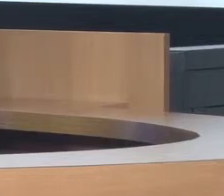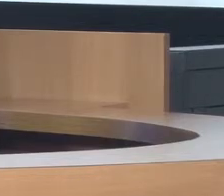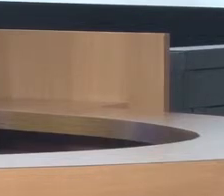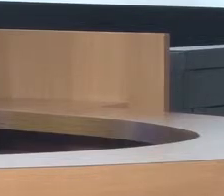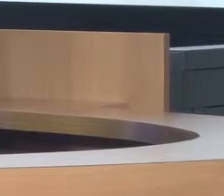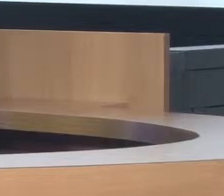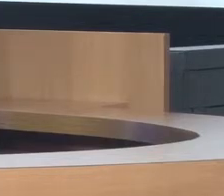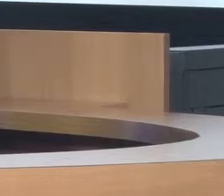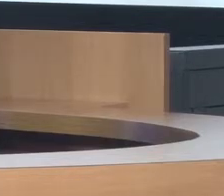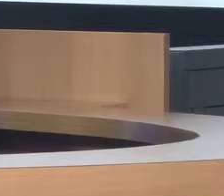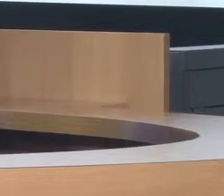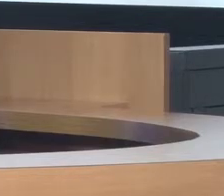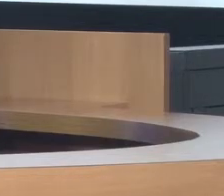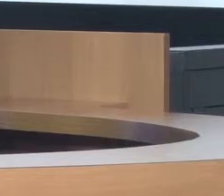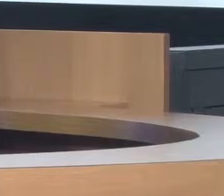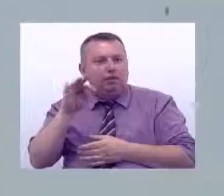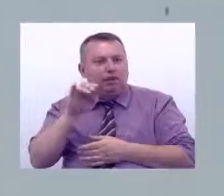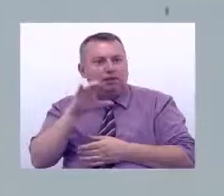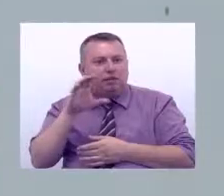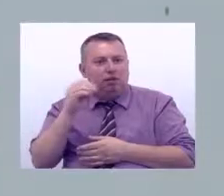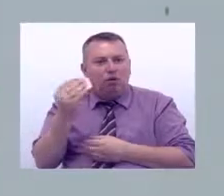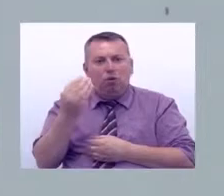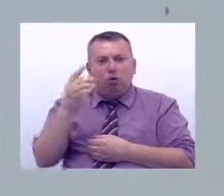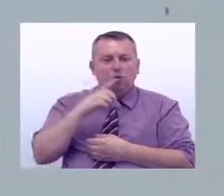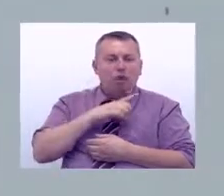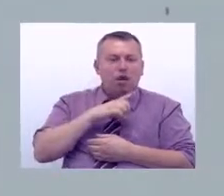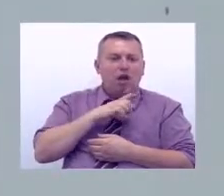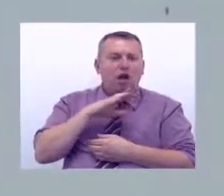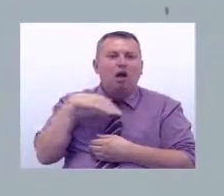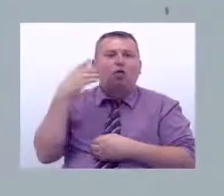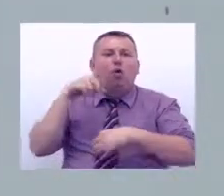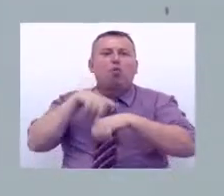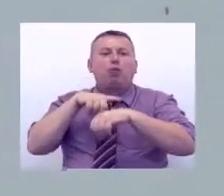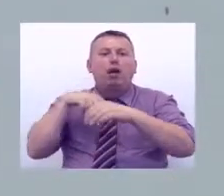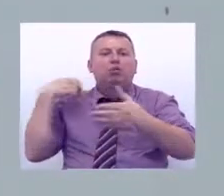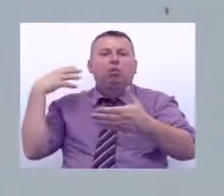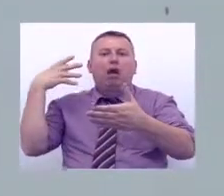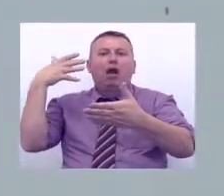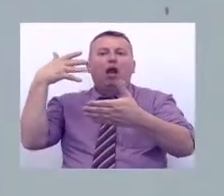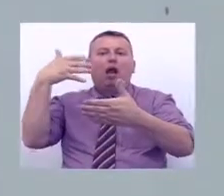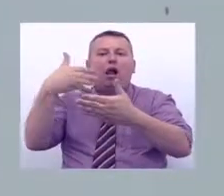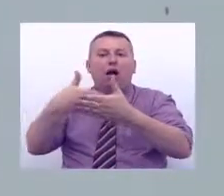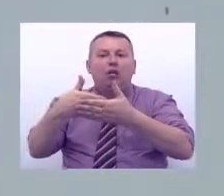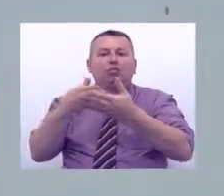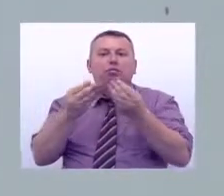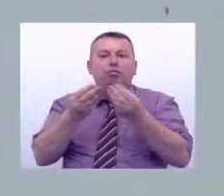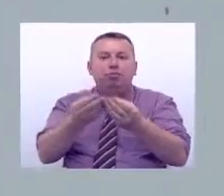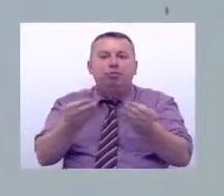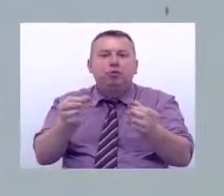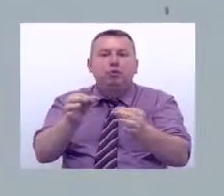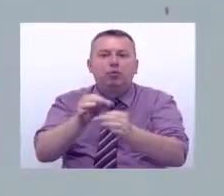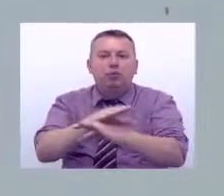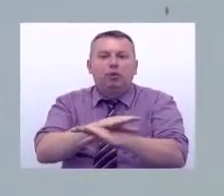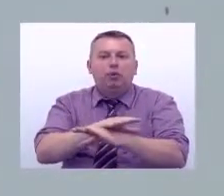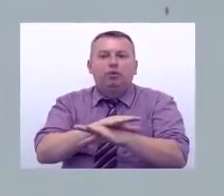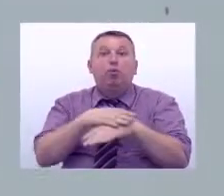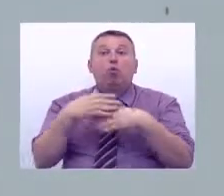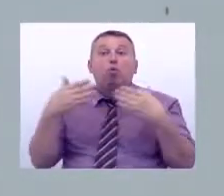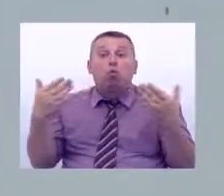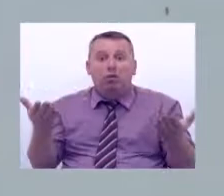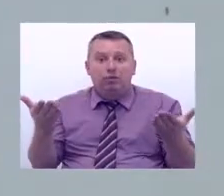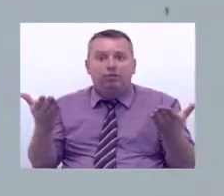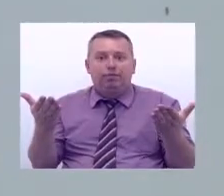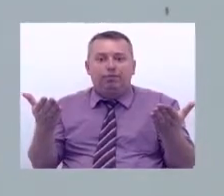o Trevo de Bom Sucesso. Qual é o prazo para entrega final, ou seja, para